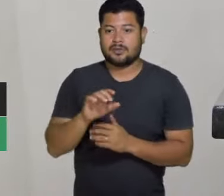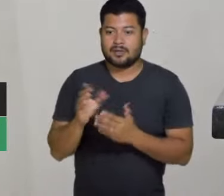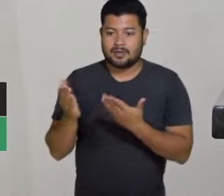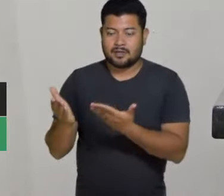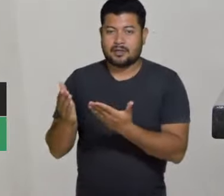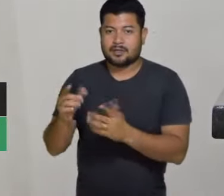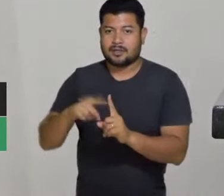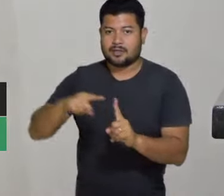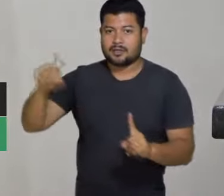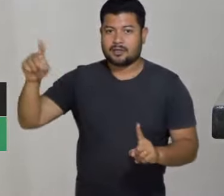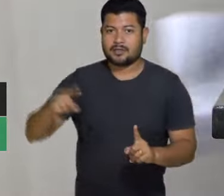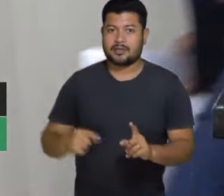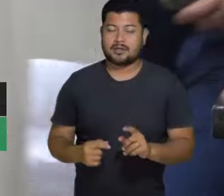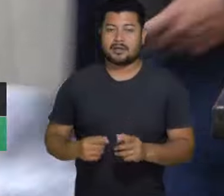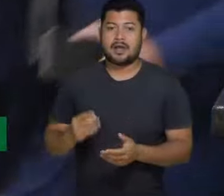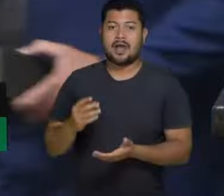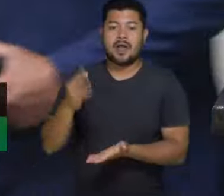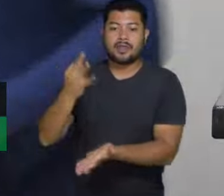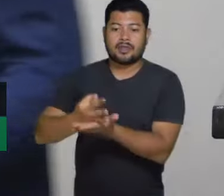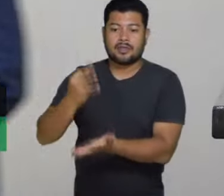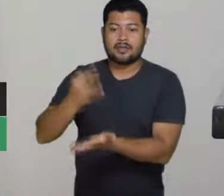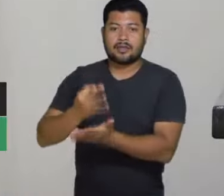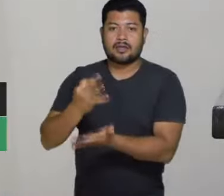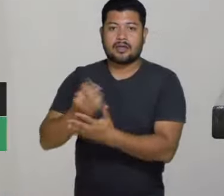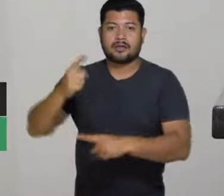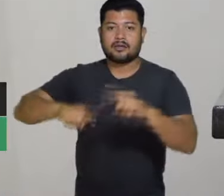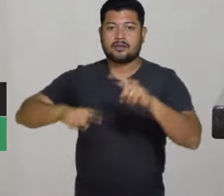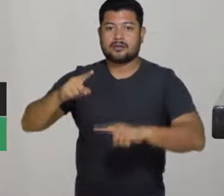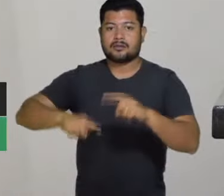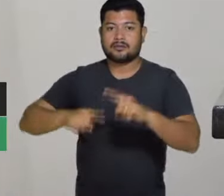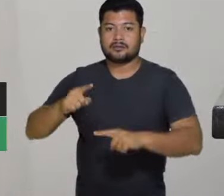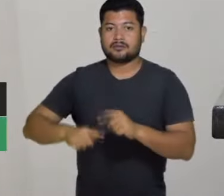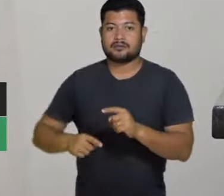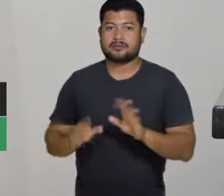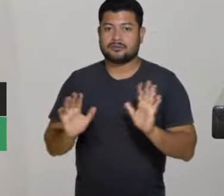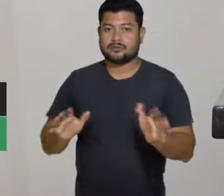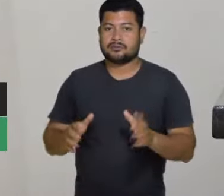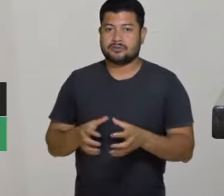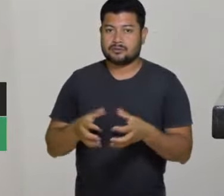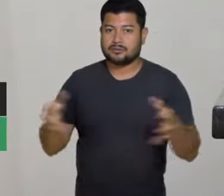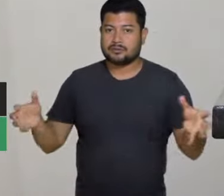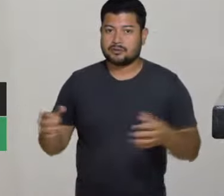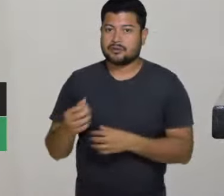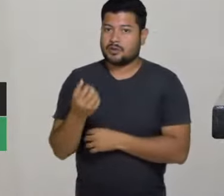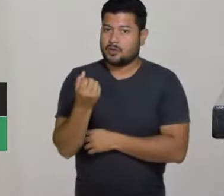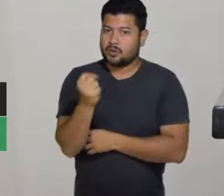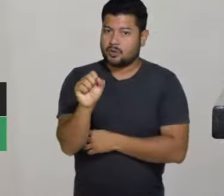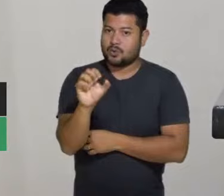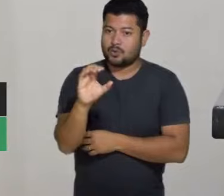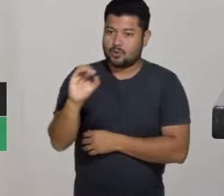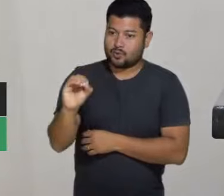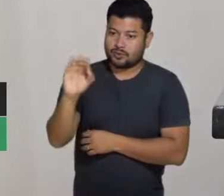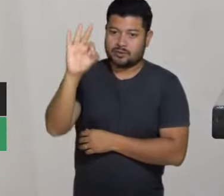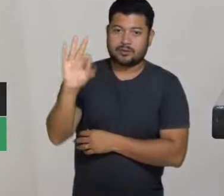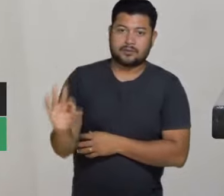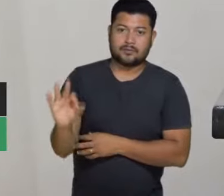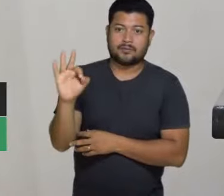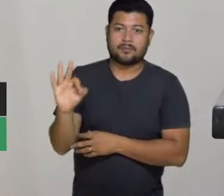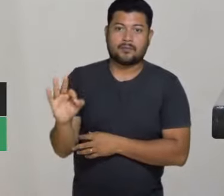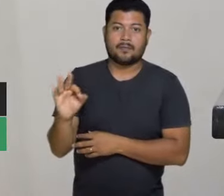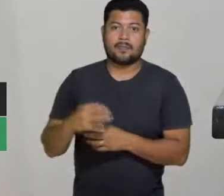carga tributária de produtos largamente consumidos no carnaval pode superar 80%. Então, nem quando